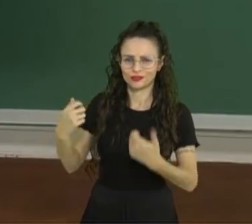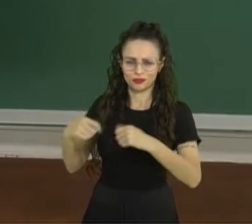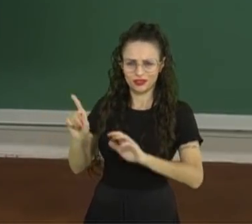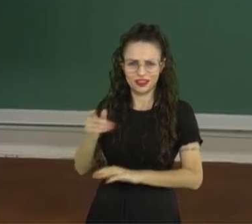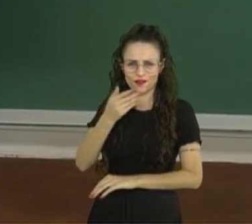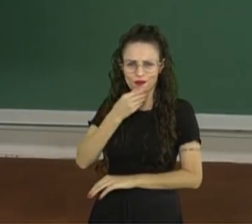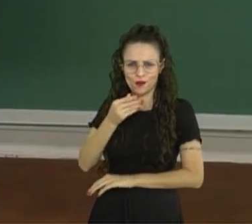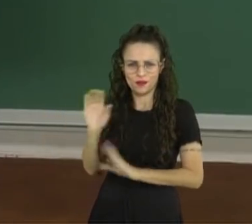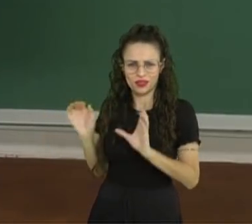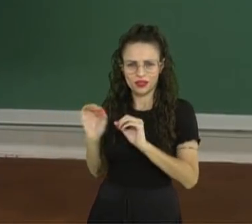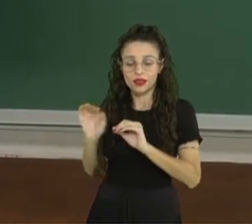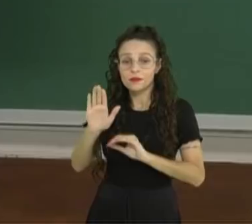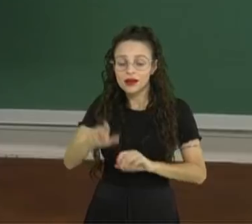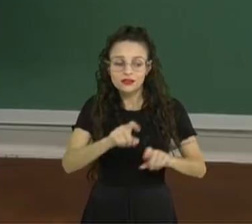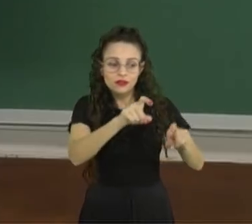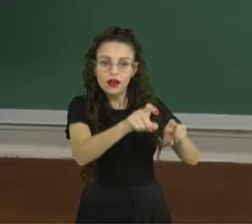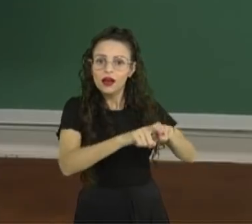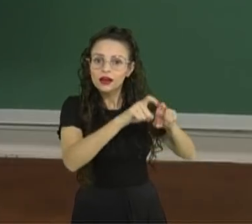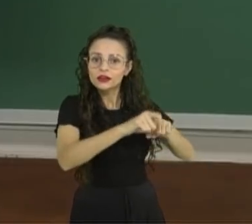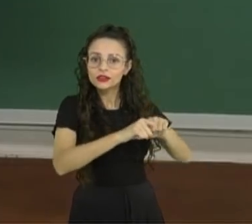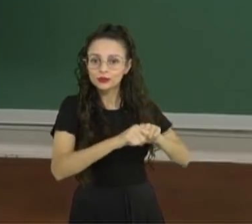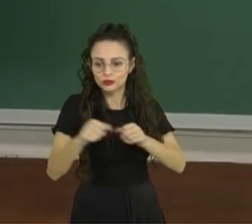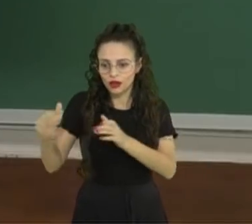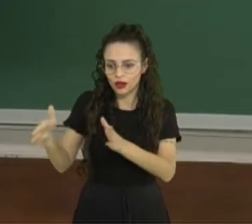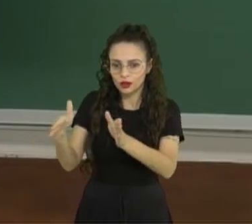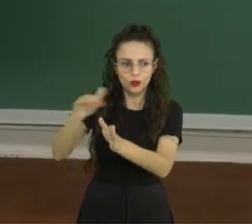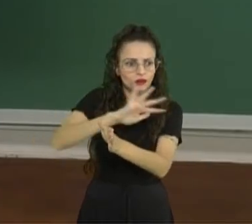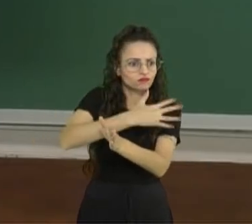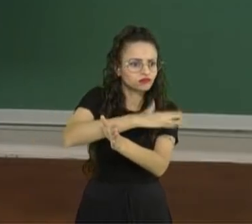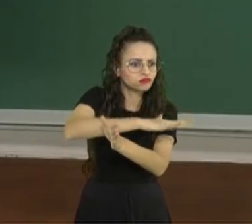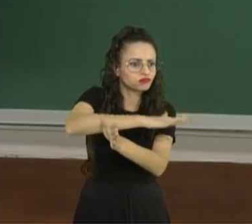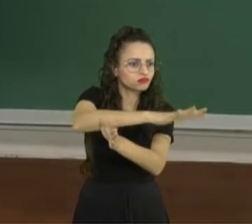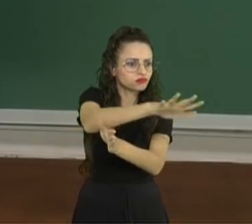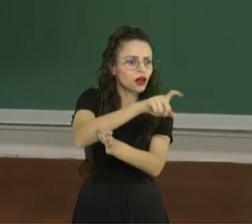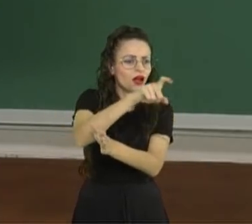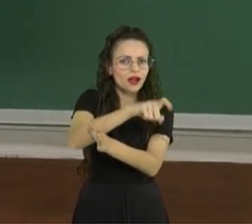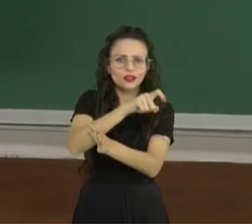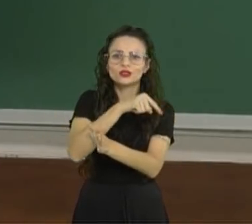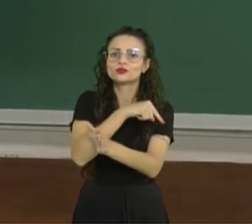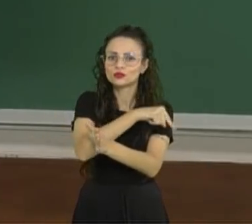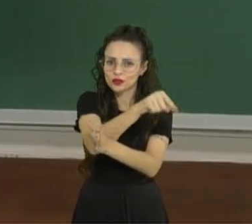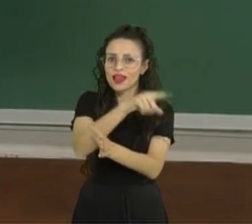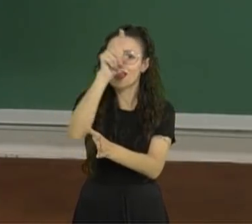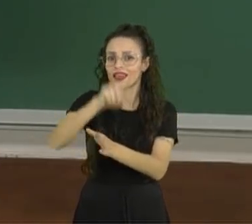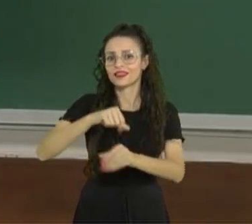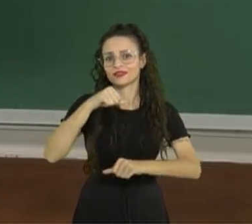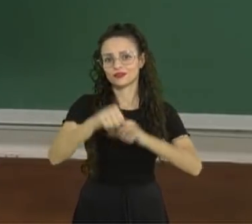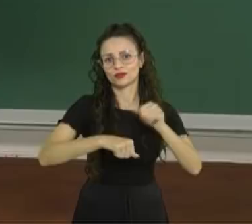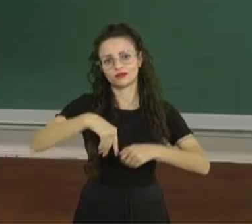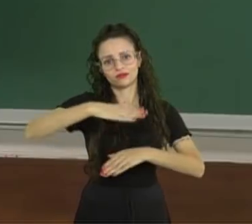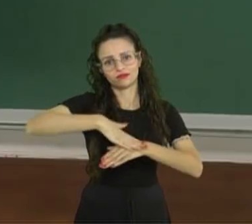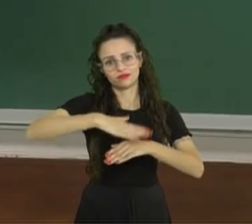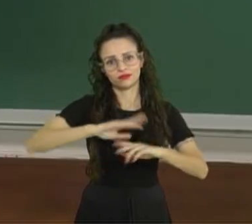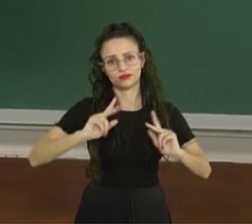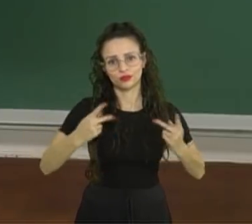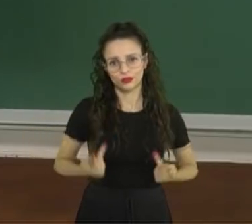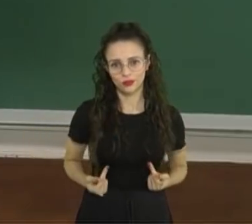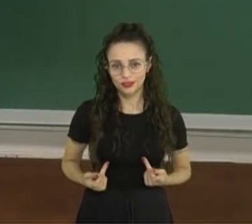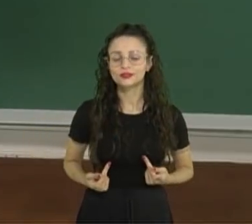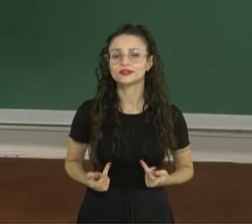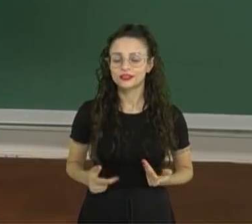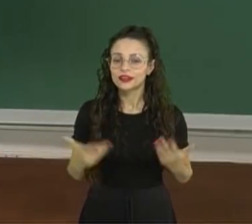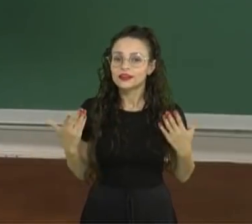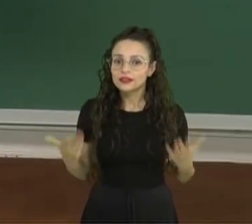existir. Mas essas agriculturas nas suas margens é uma transformação humana ao longo do tempo,